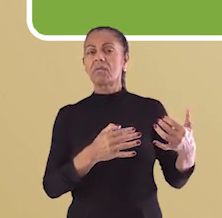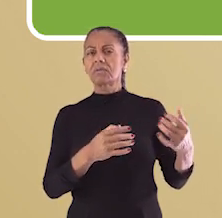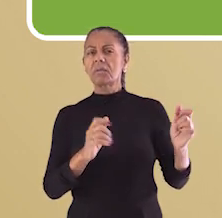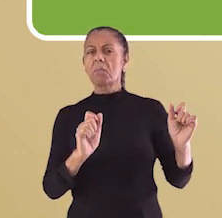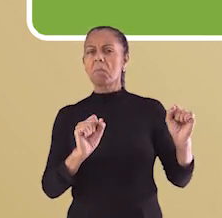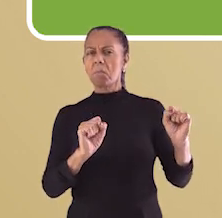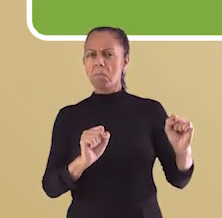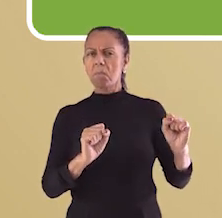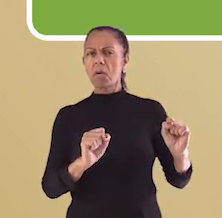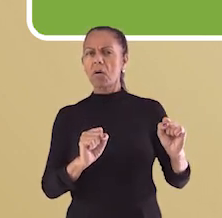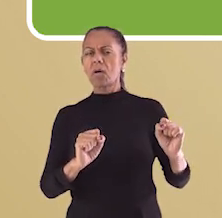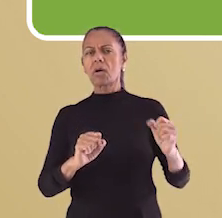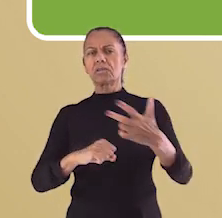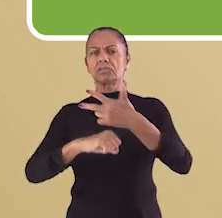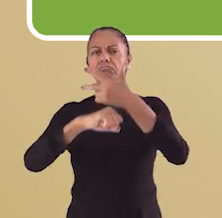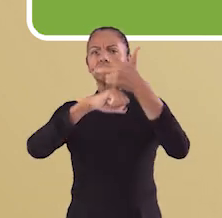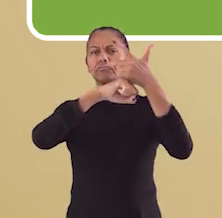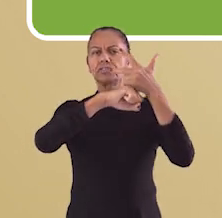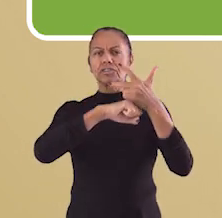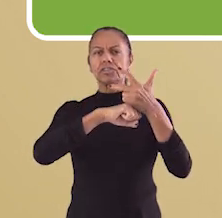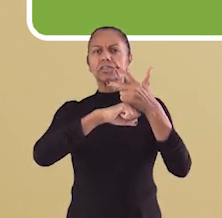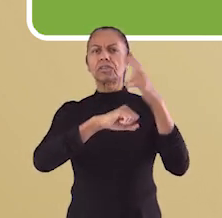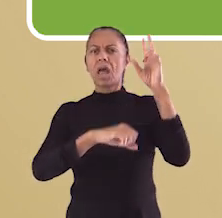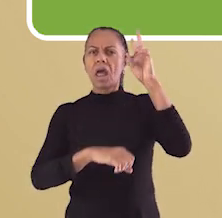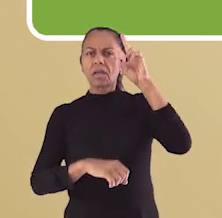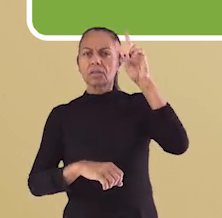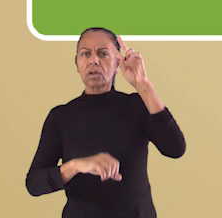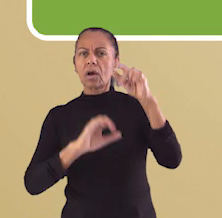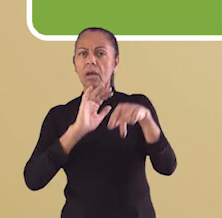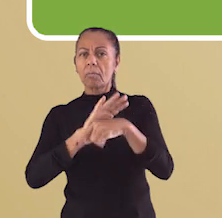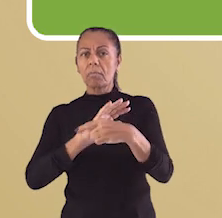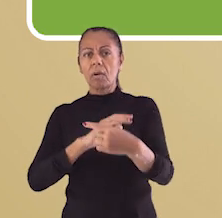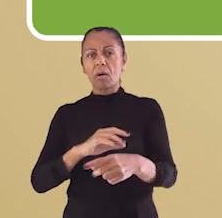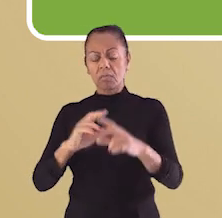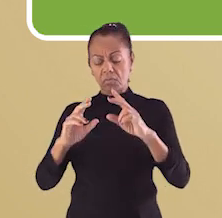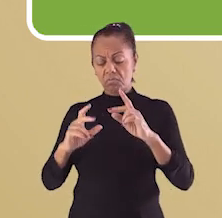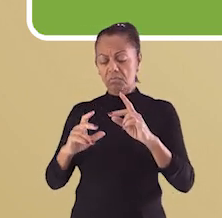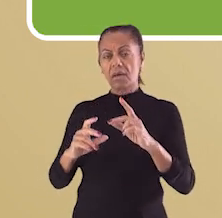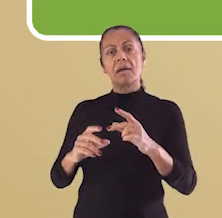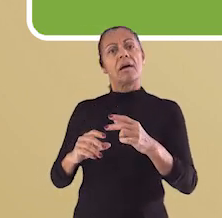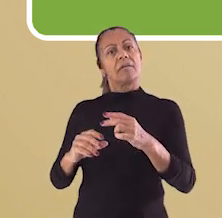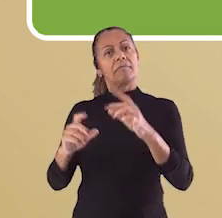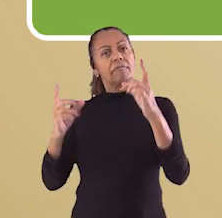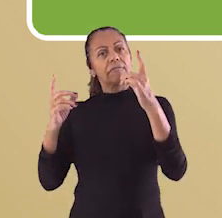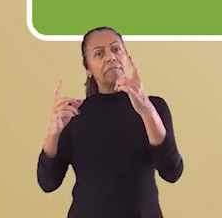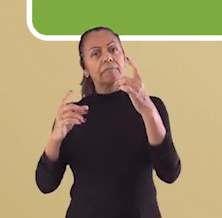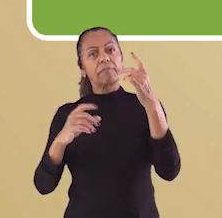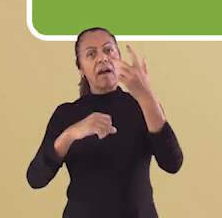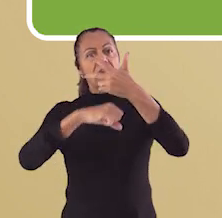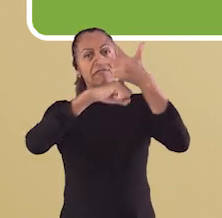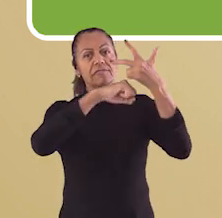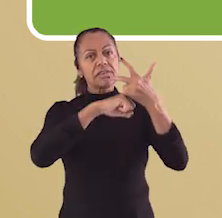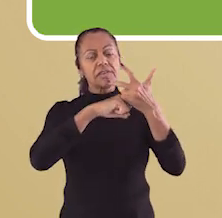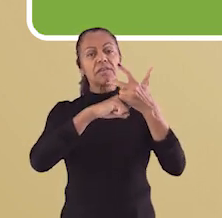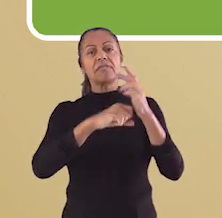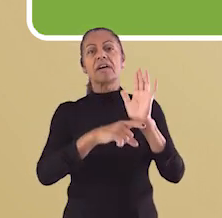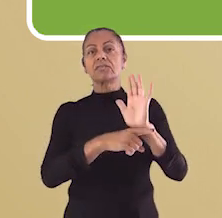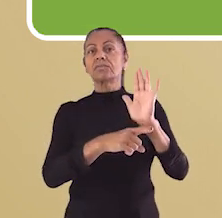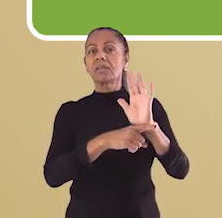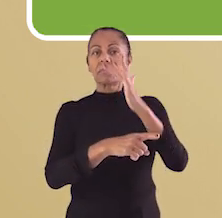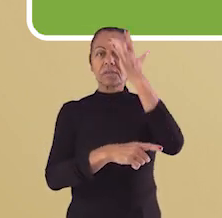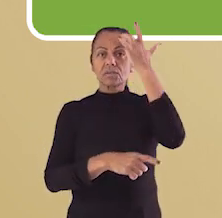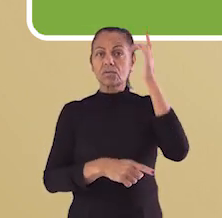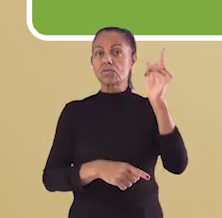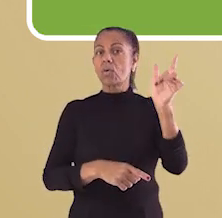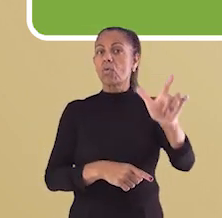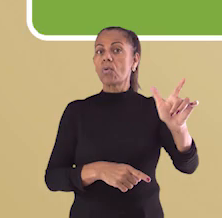pode apontar a câmera do seu celular para o QR Code e fazer um vídeo, um depoimento. A sua história pode ajudar outras pessoas a buscarem